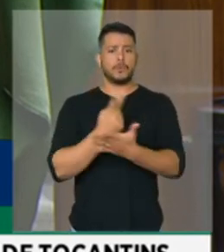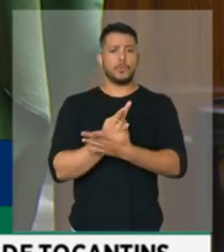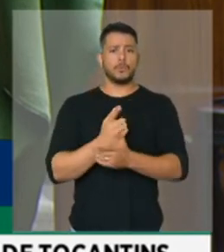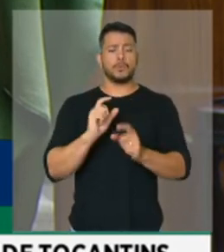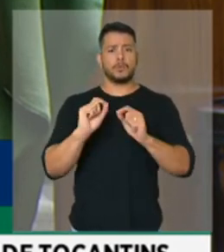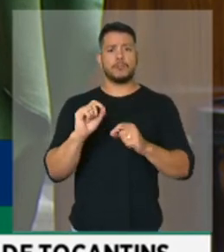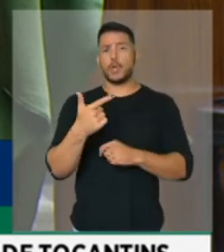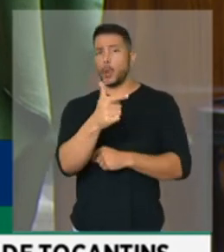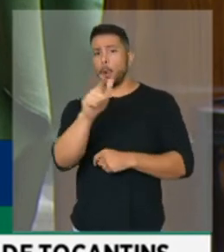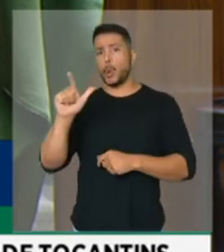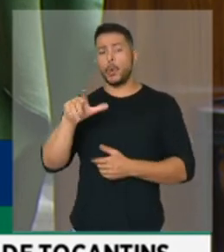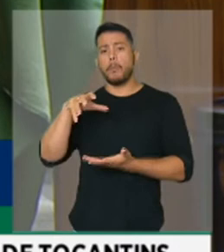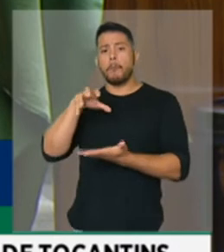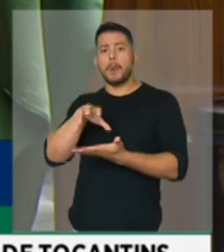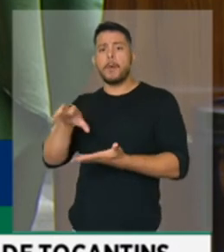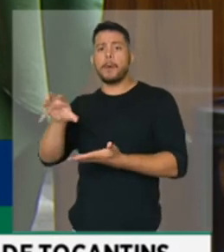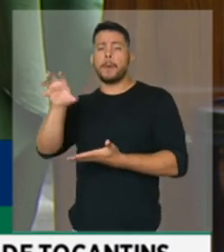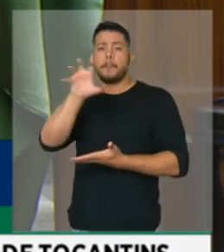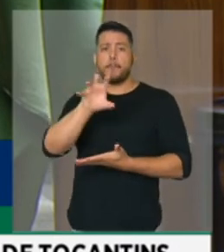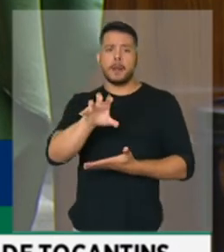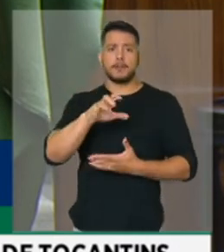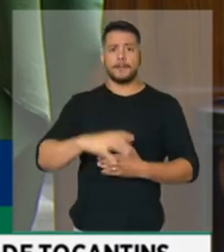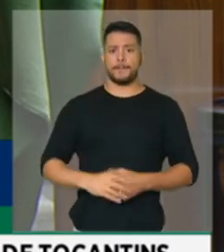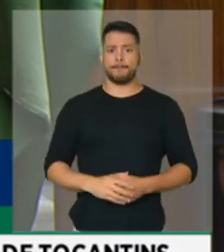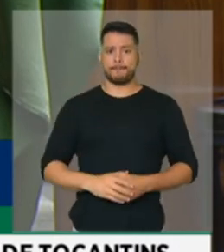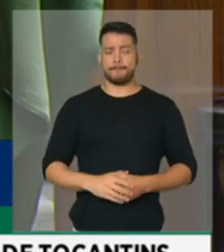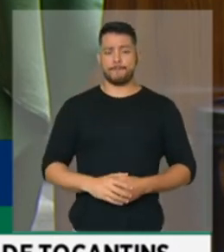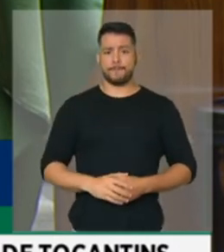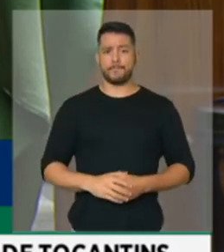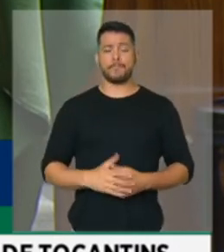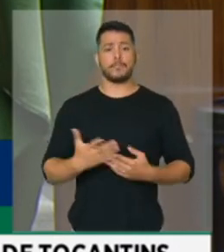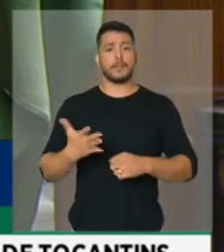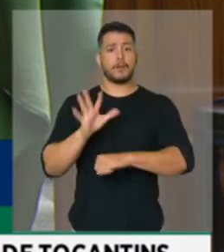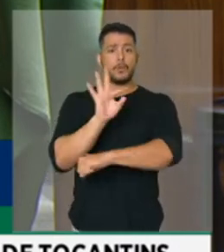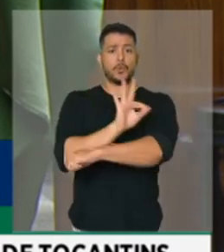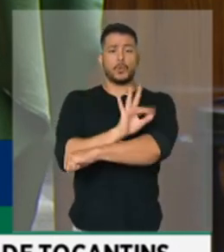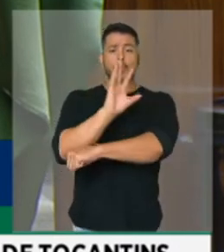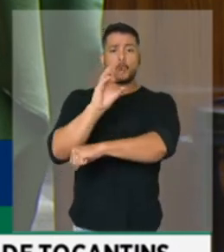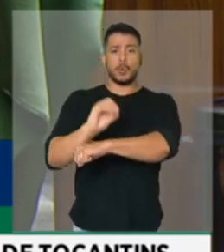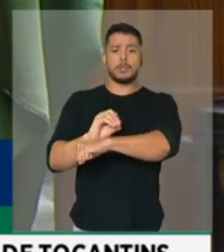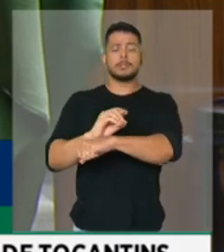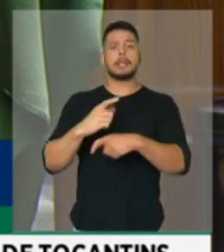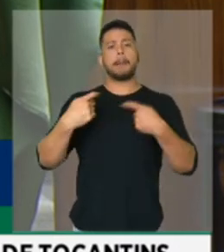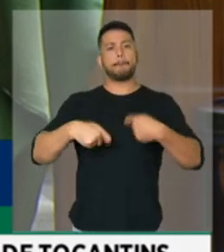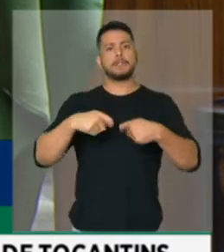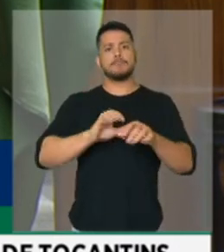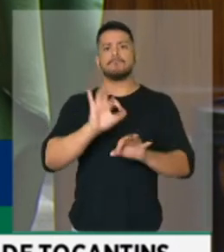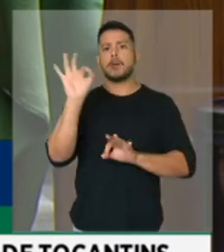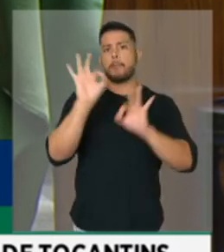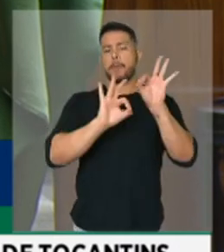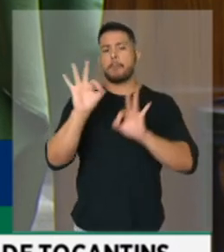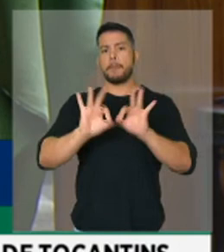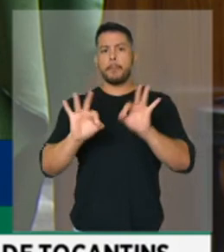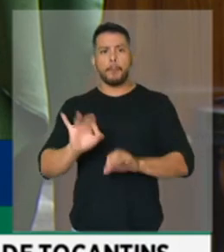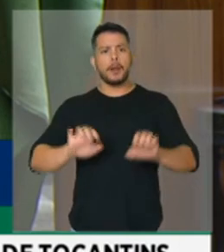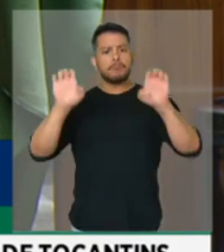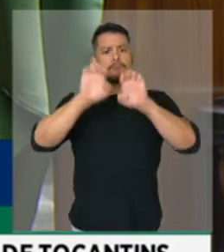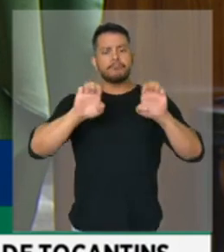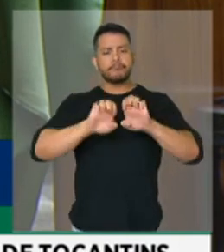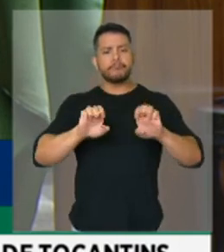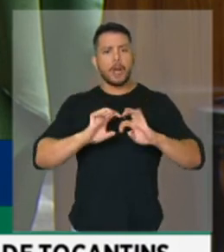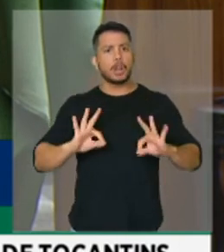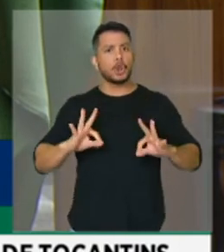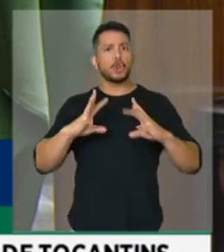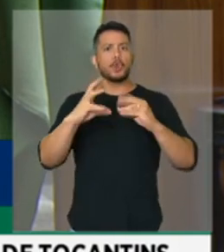federais, que foram transformados em Estados-membros. Tocantins teve que se estruturar praticamente do zero, sendo